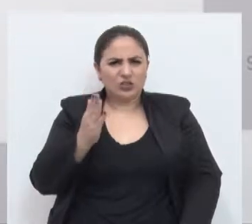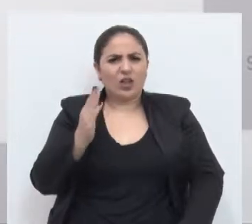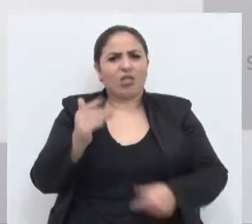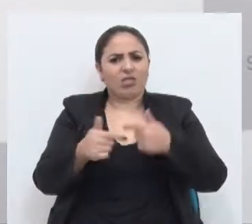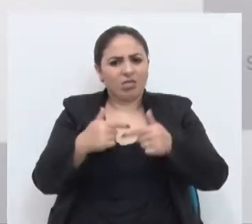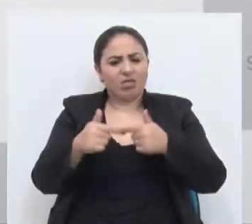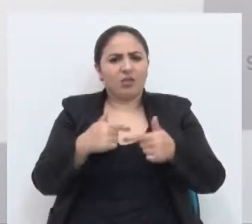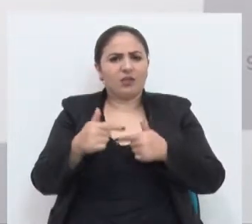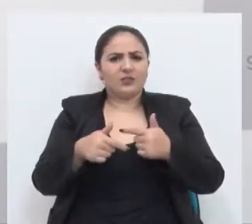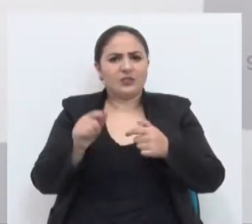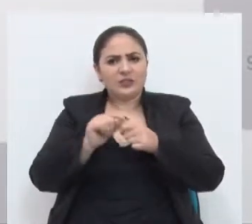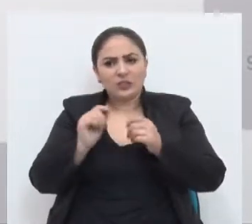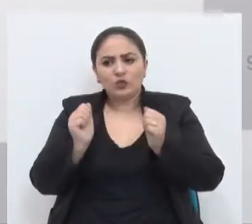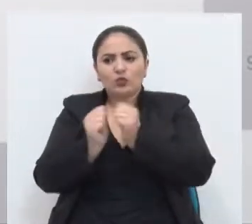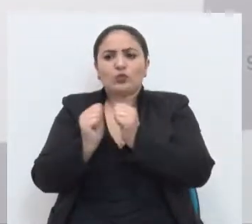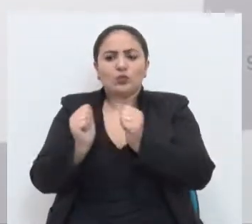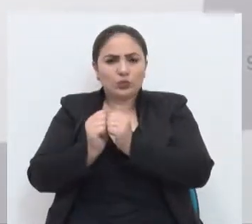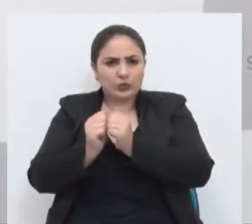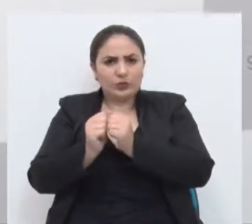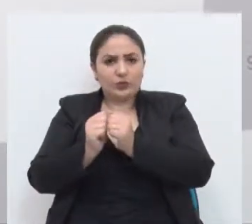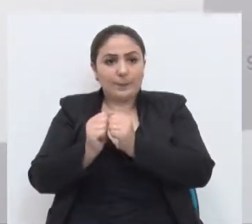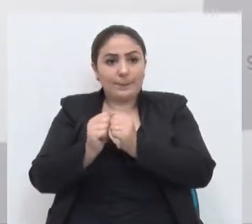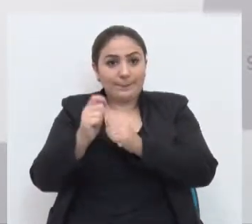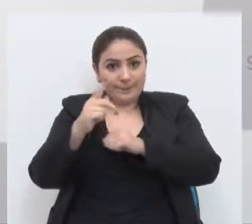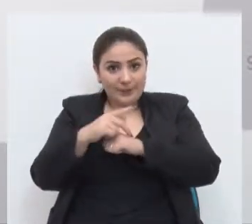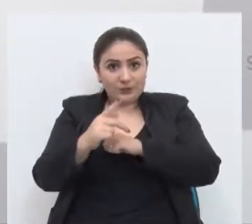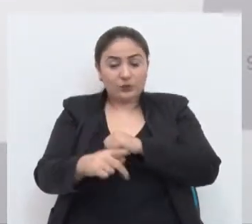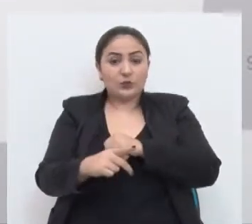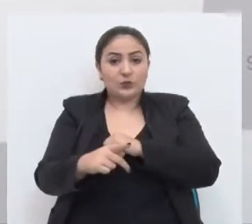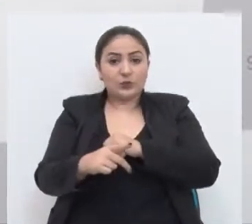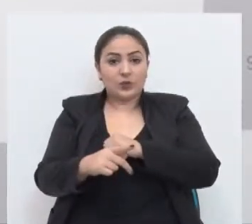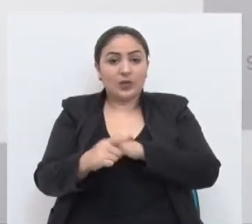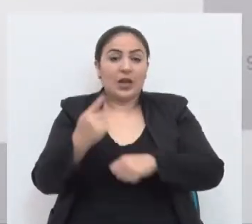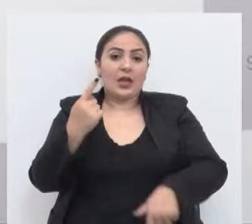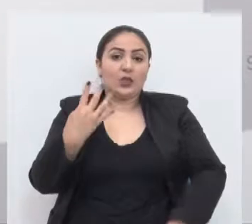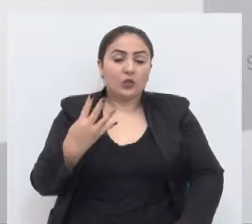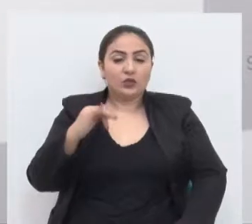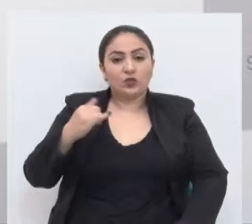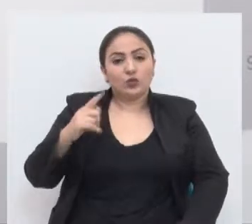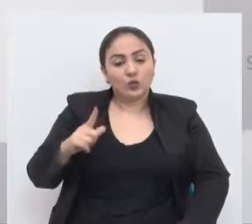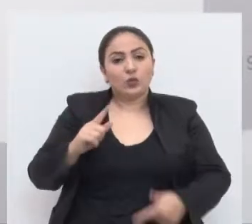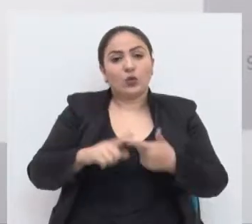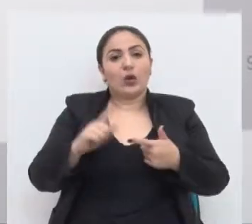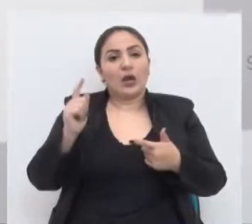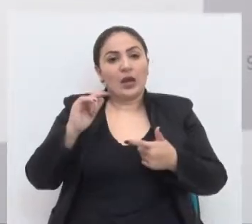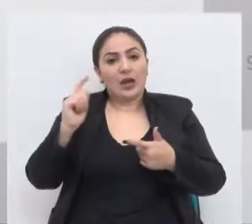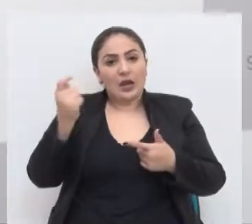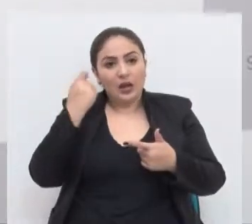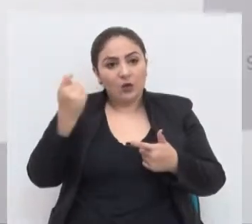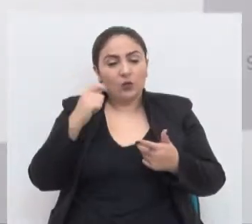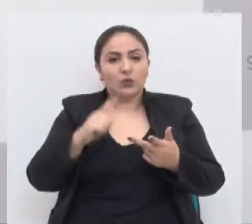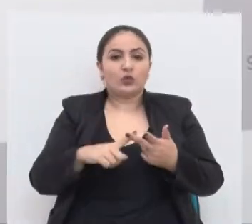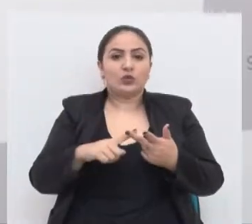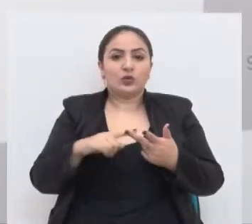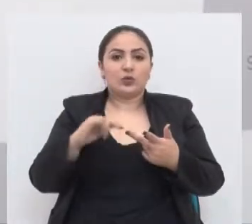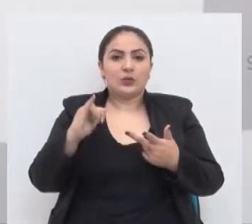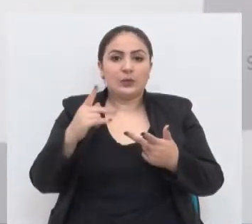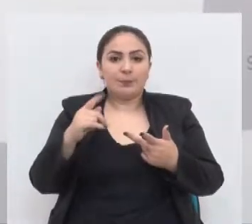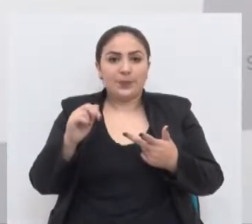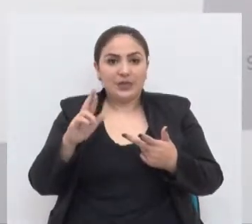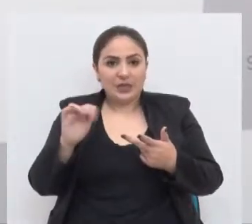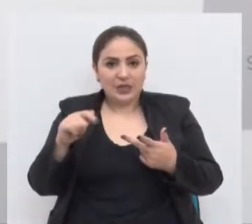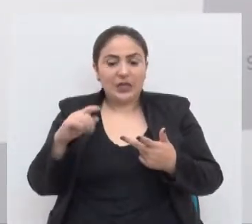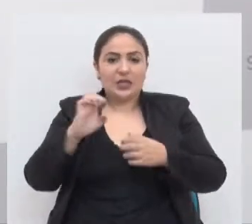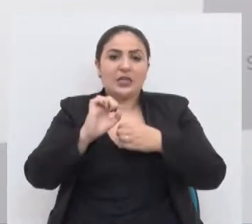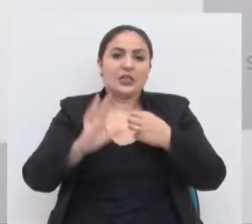já trabalhando, fazia trabalho junto, no Passo Fundo, no 14 de julho, no Gaúcho, no Ipiranga de Erechim,